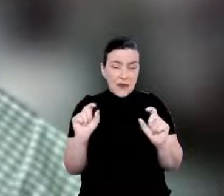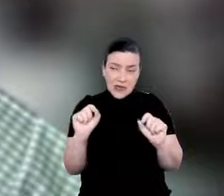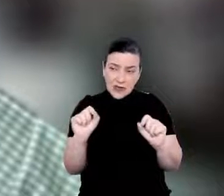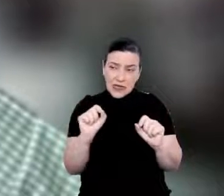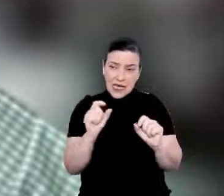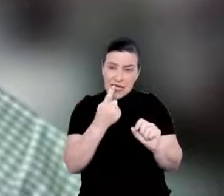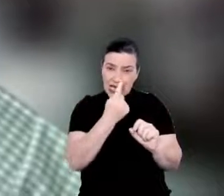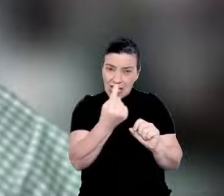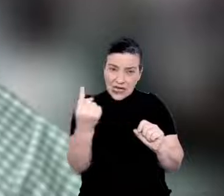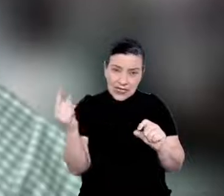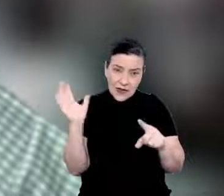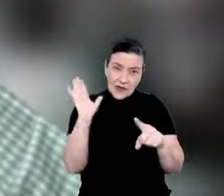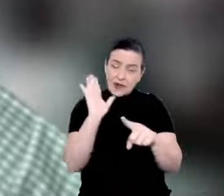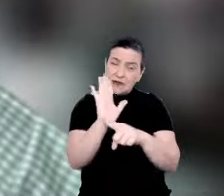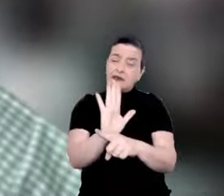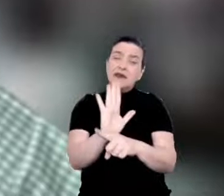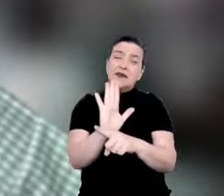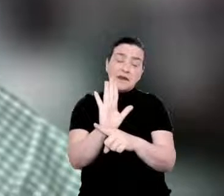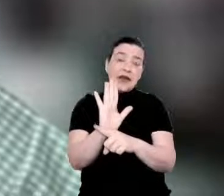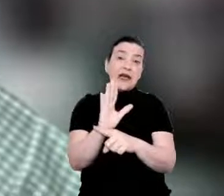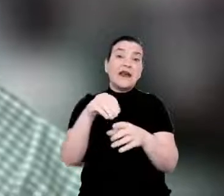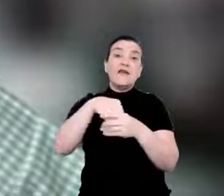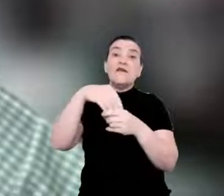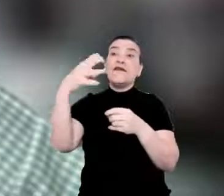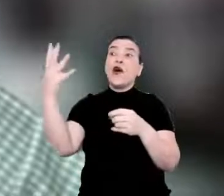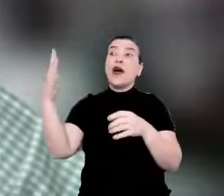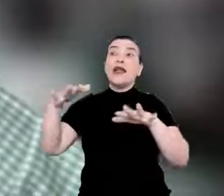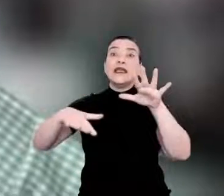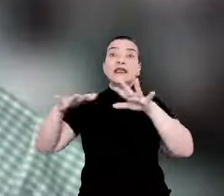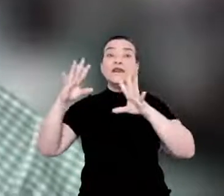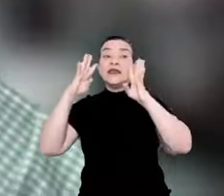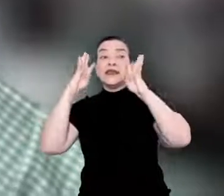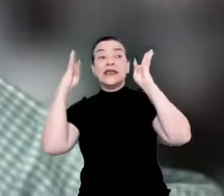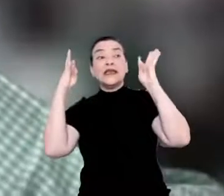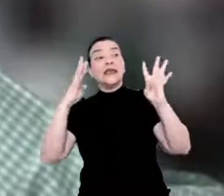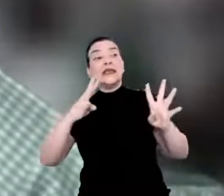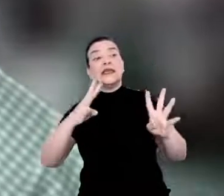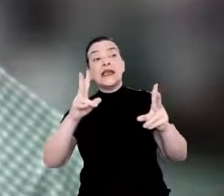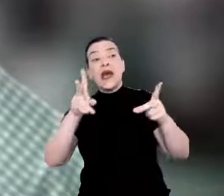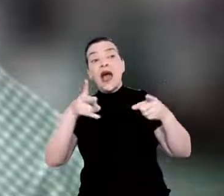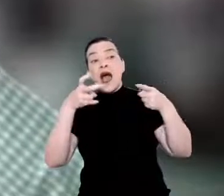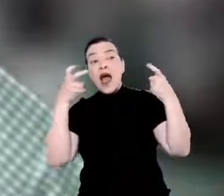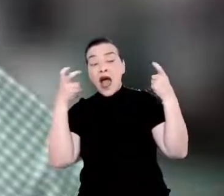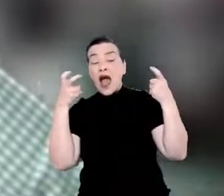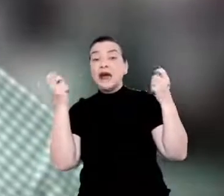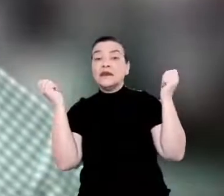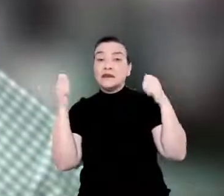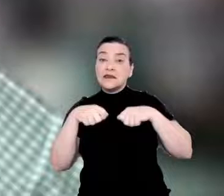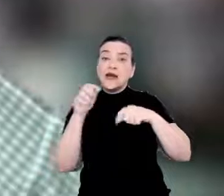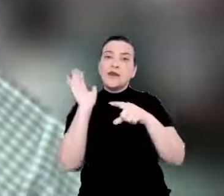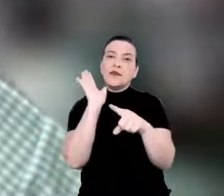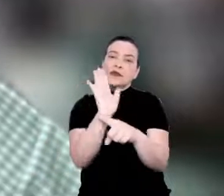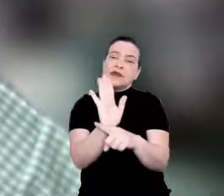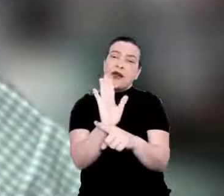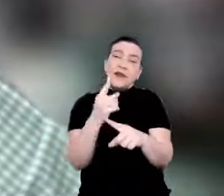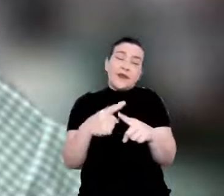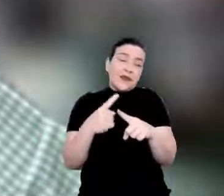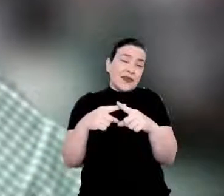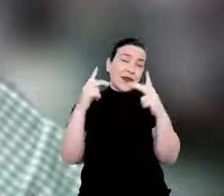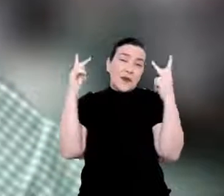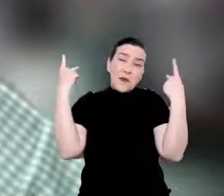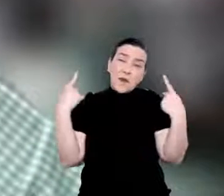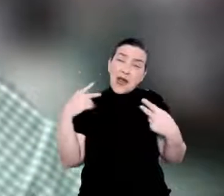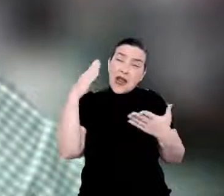diretamente envolvidos, mas de quem está fora do sistema. Nem sempre nós, humanos, somos confiáveis, tendemos